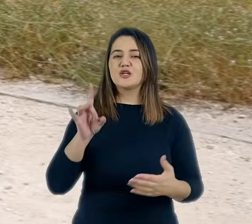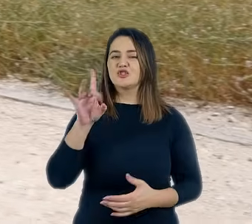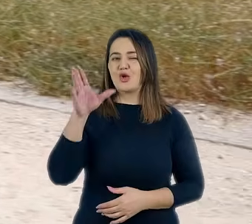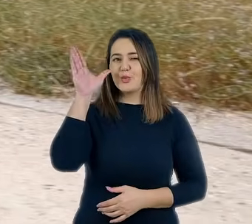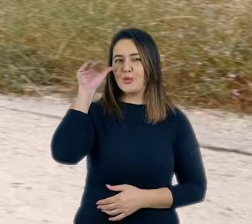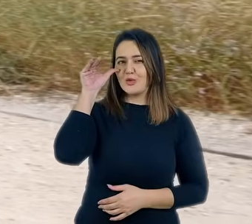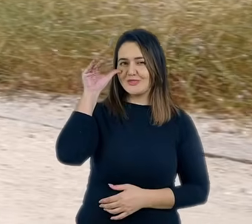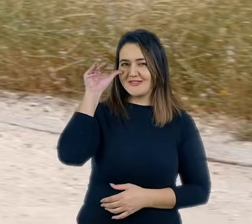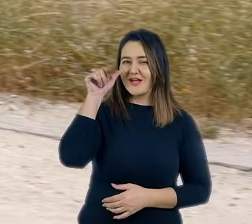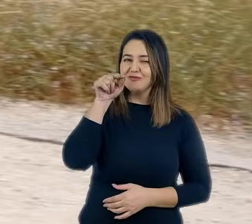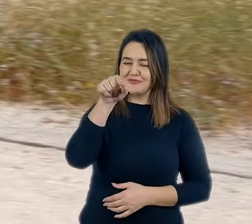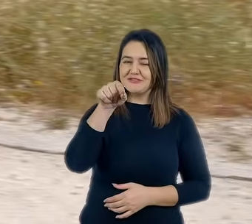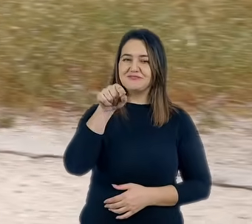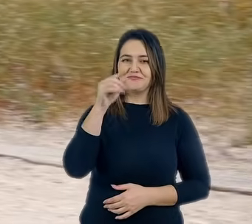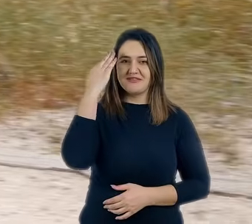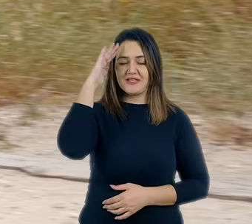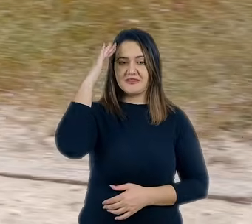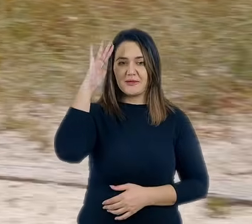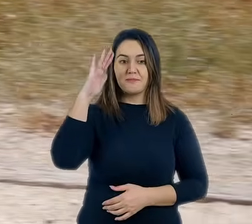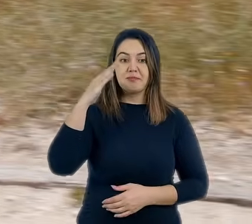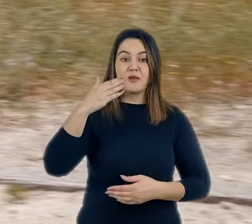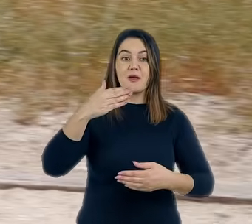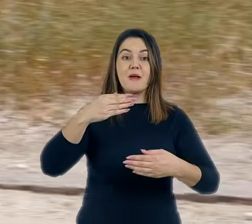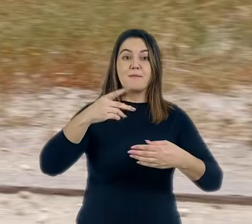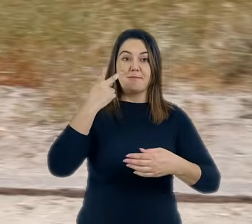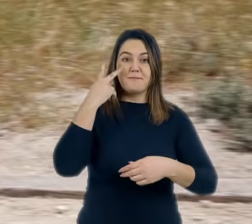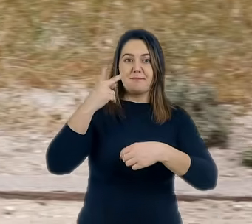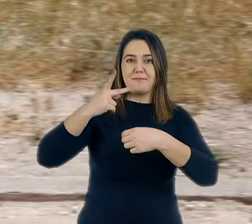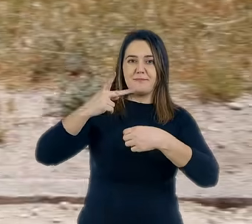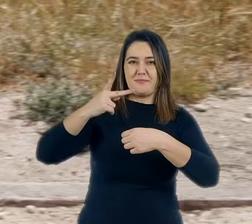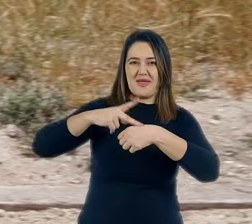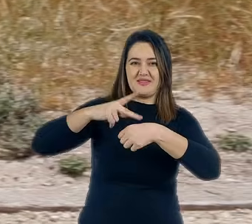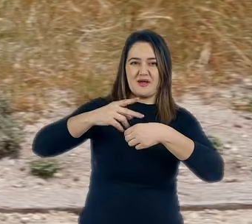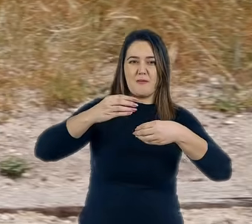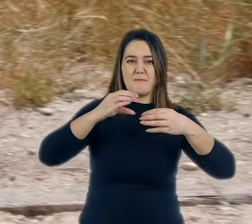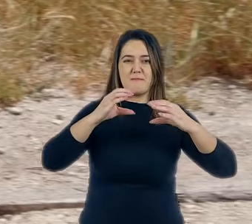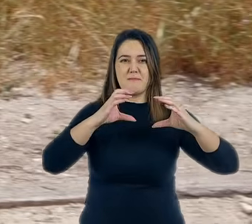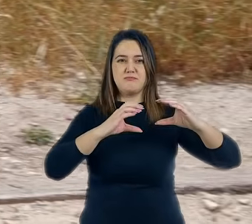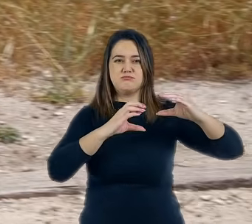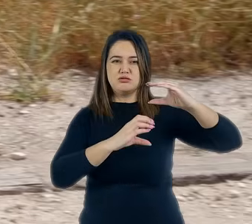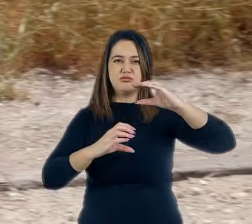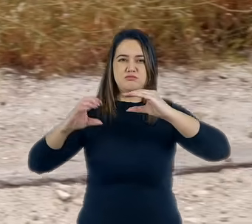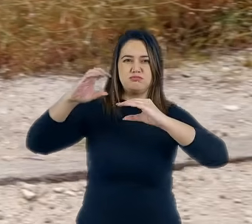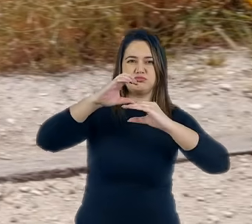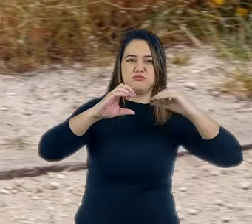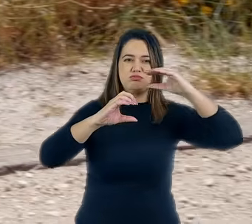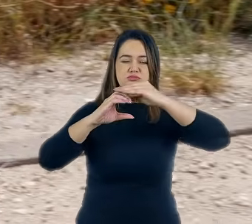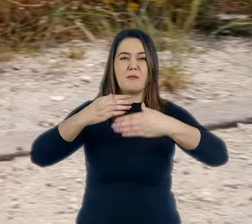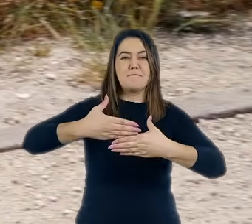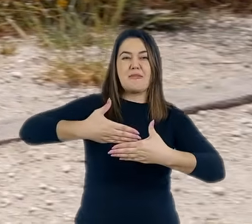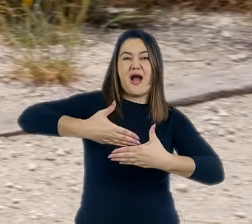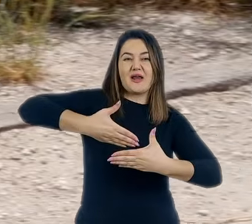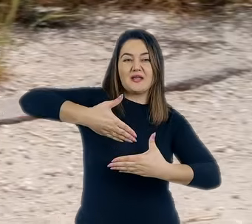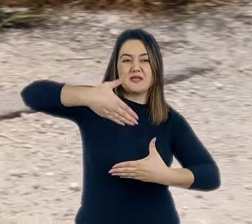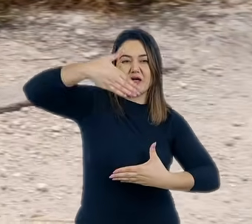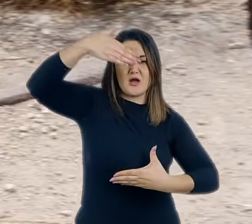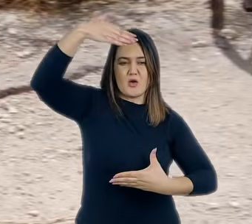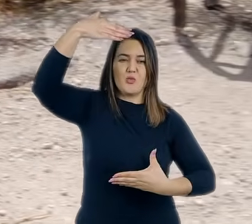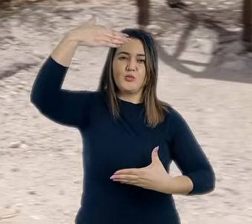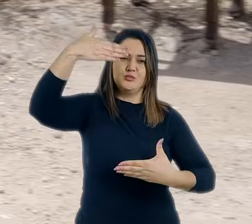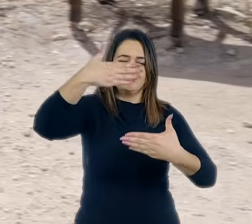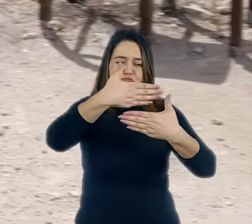Agora, só uma curiosidade para você, este paredão de pedras todo que você está vendo aqui, olha como ele é enorme, ele é muito grande,